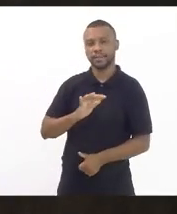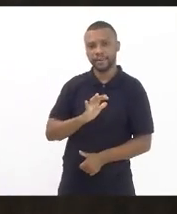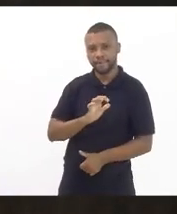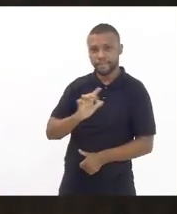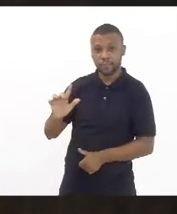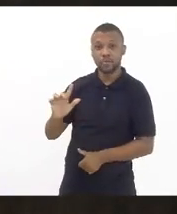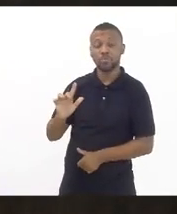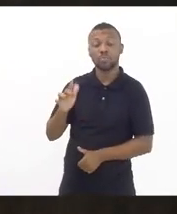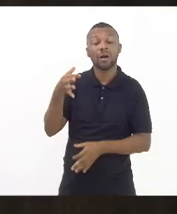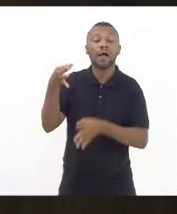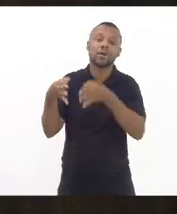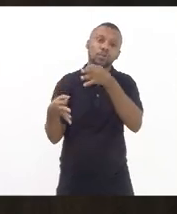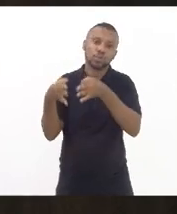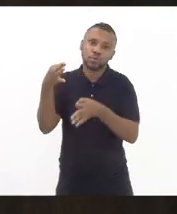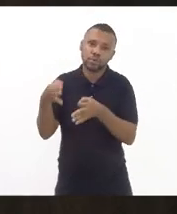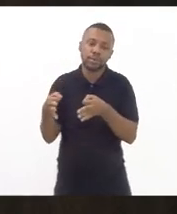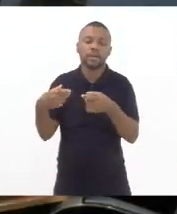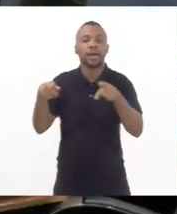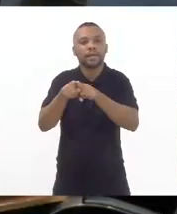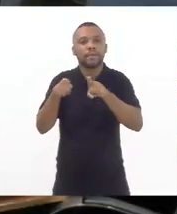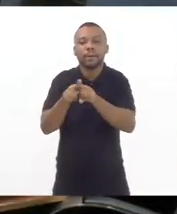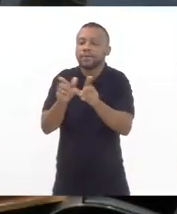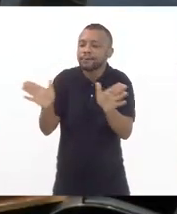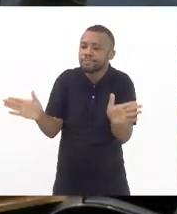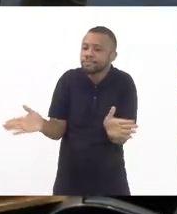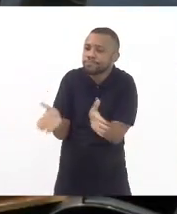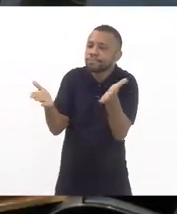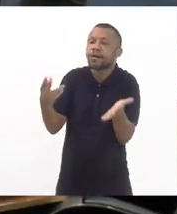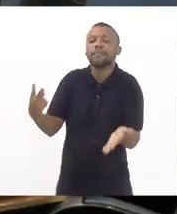e valorização da Polícia Civil.